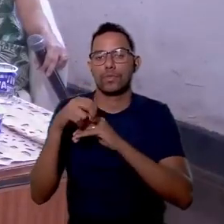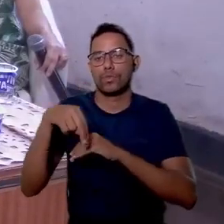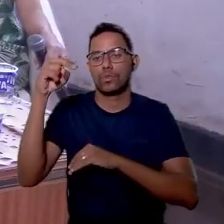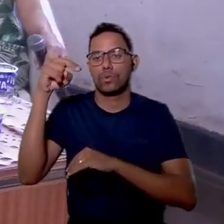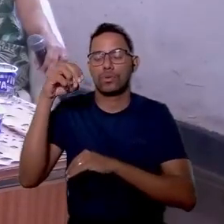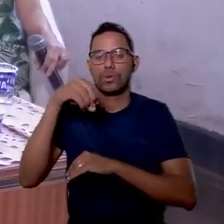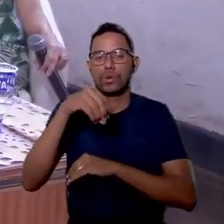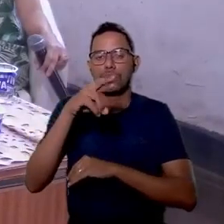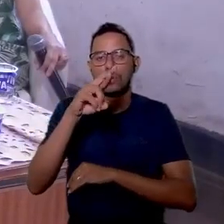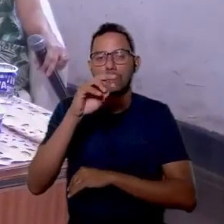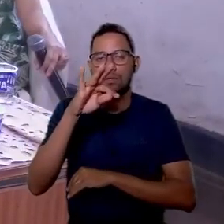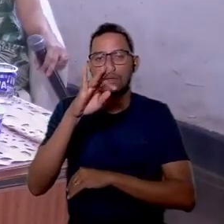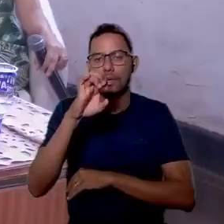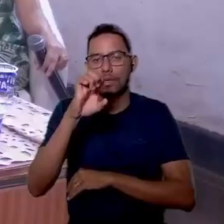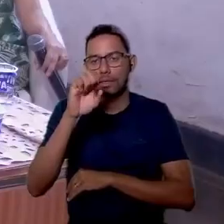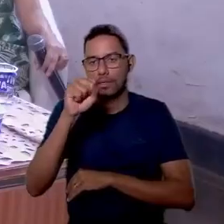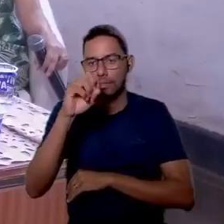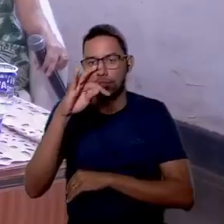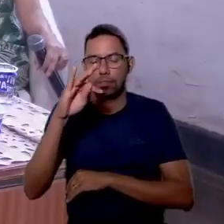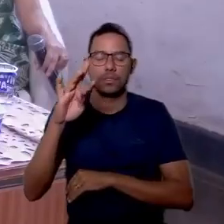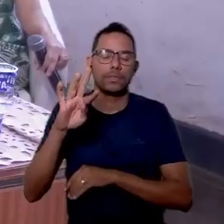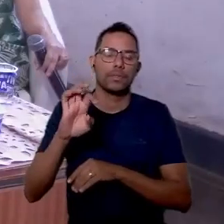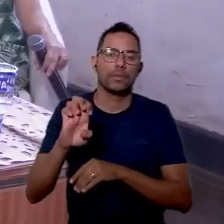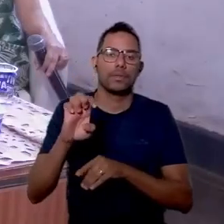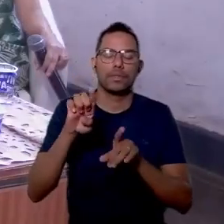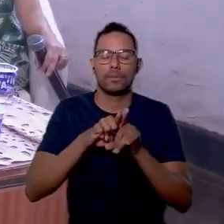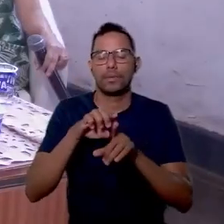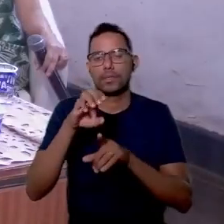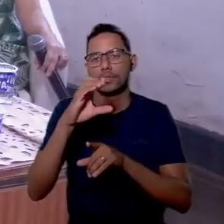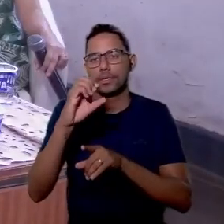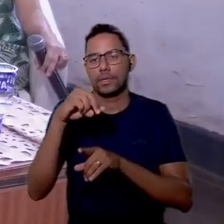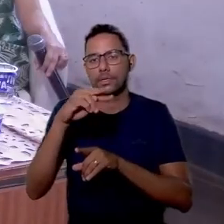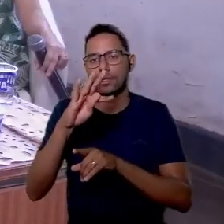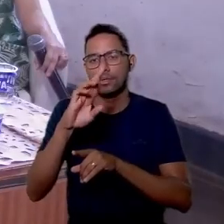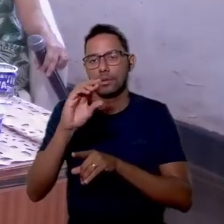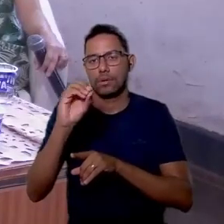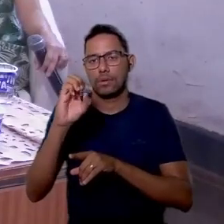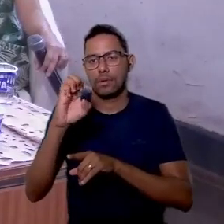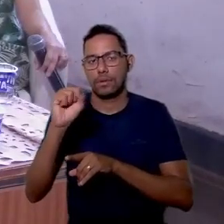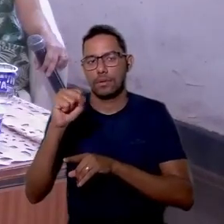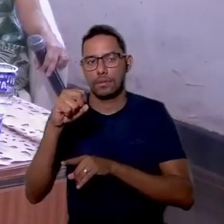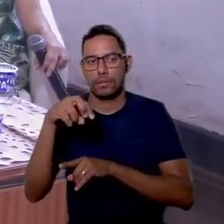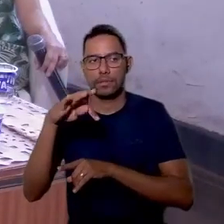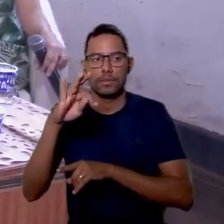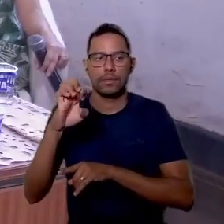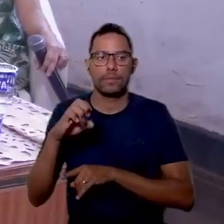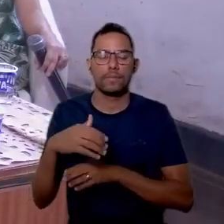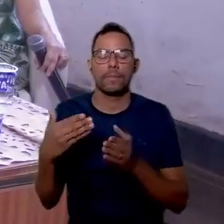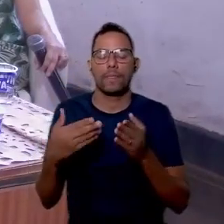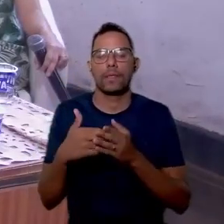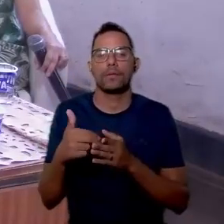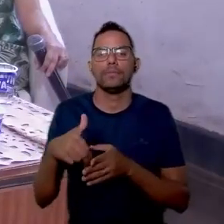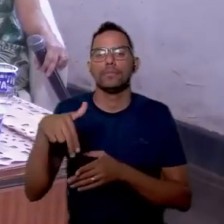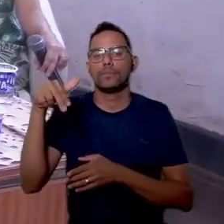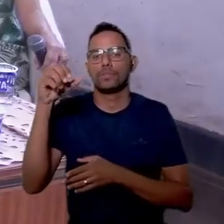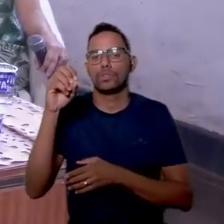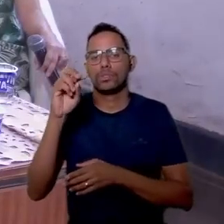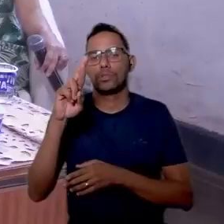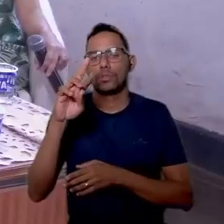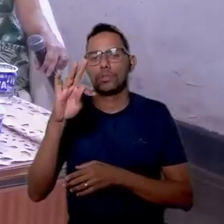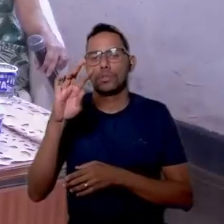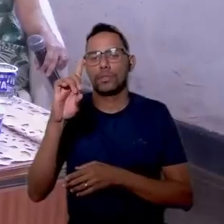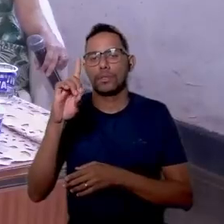e Centro-Oeste. Não veio para a região Sudeste, nem para a região Sul. Agora nós estamos na região Nordeste. Nesse momento nós estamos com as